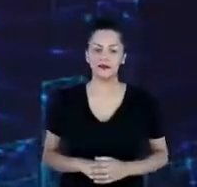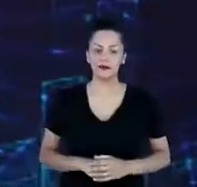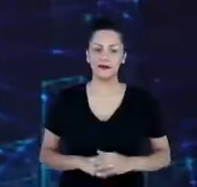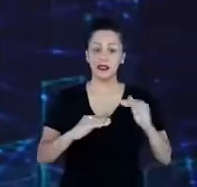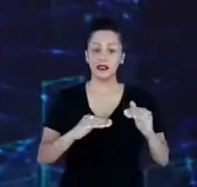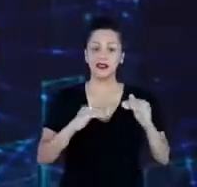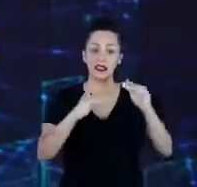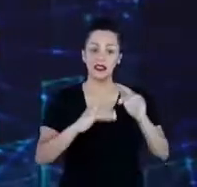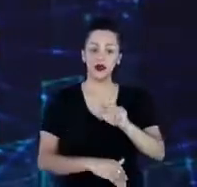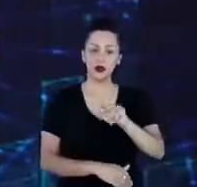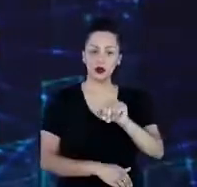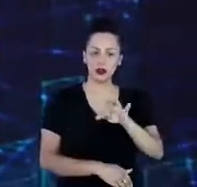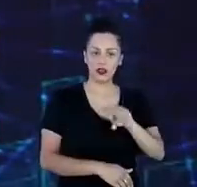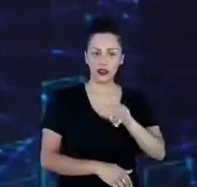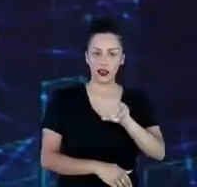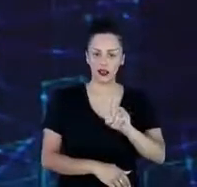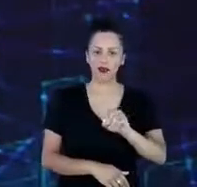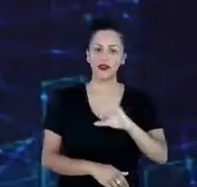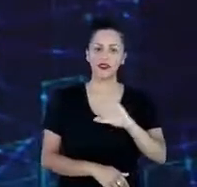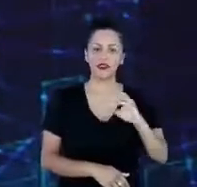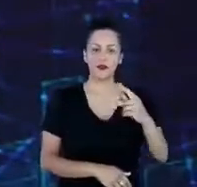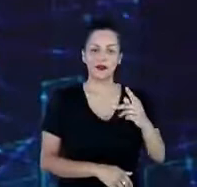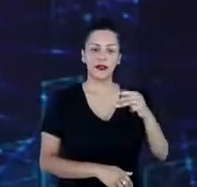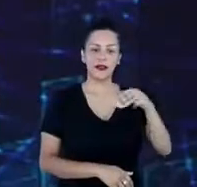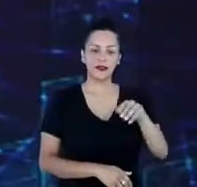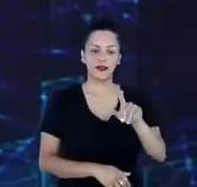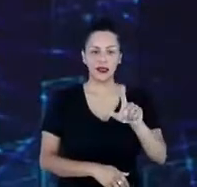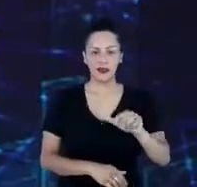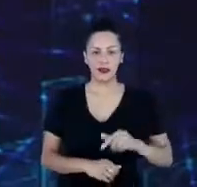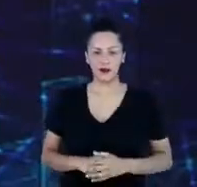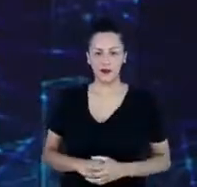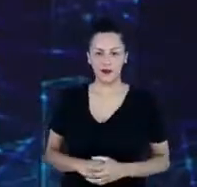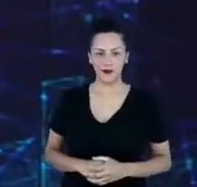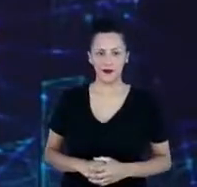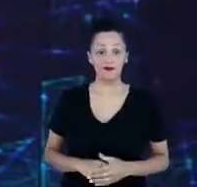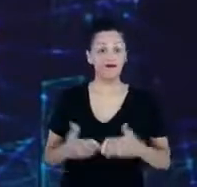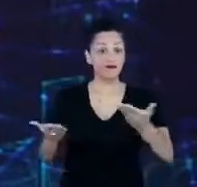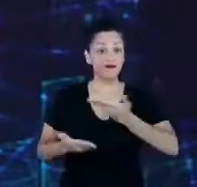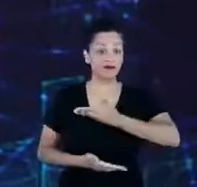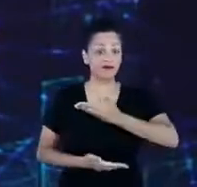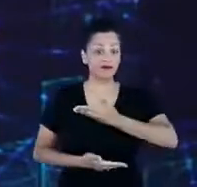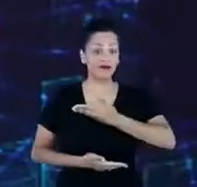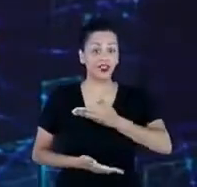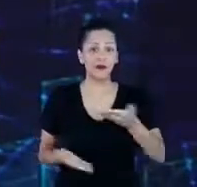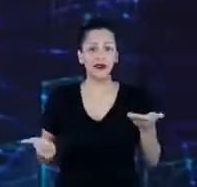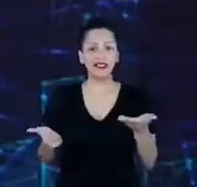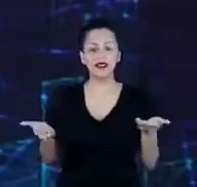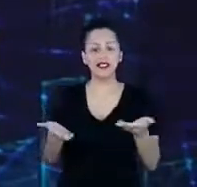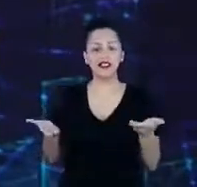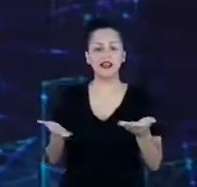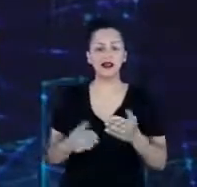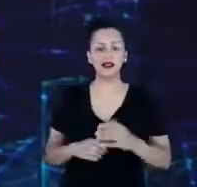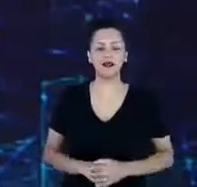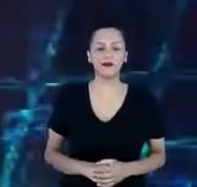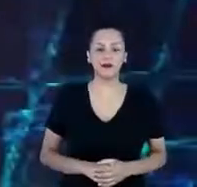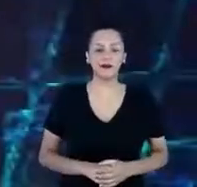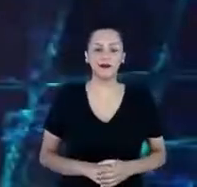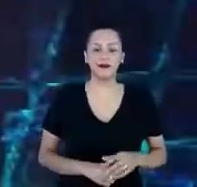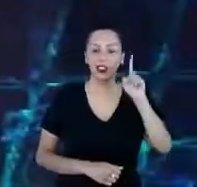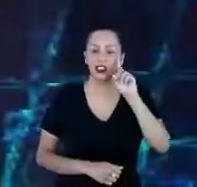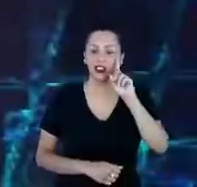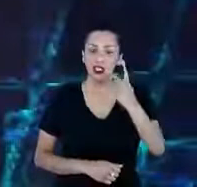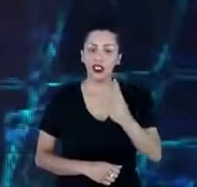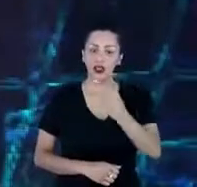Gustavo estrela com meus amigos e minhas amigas Hoje Dois de Dezembro abertura da